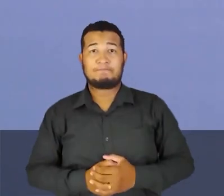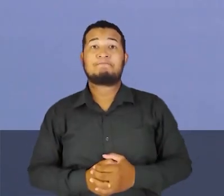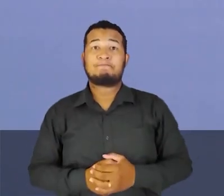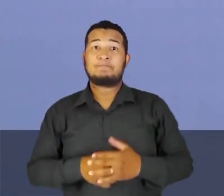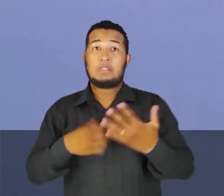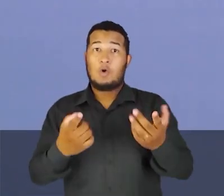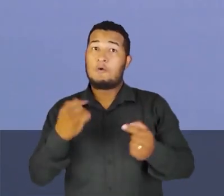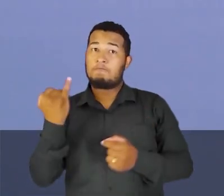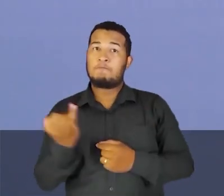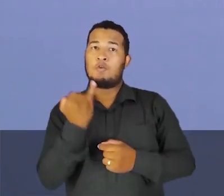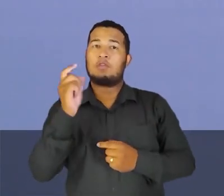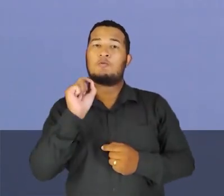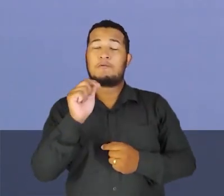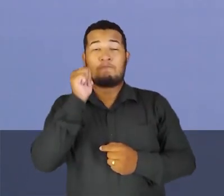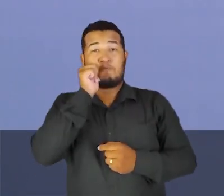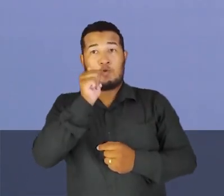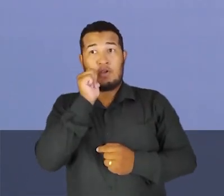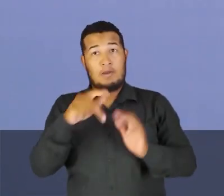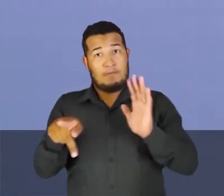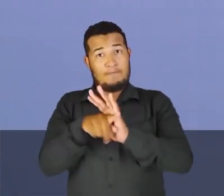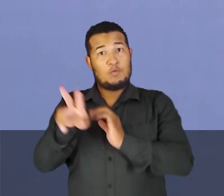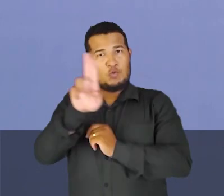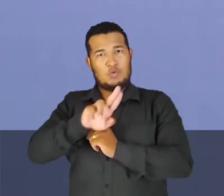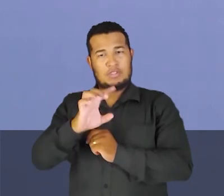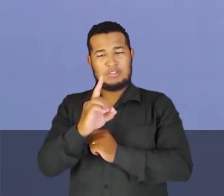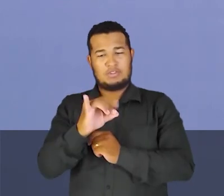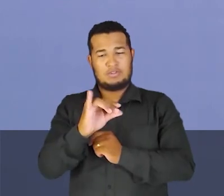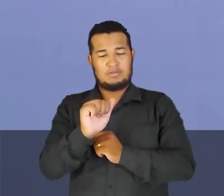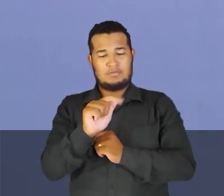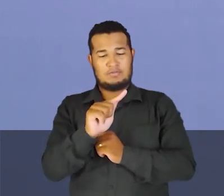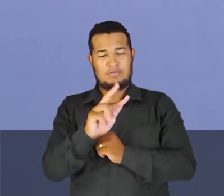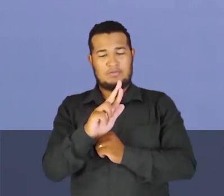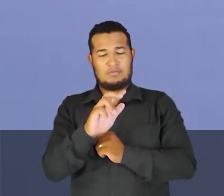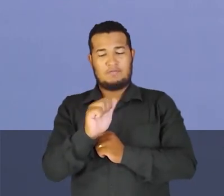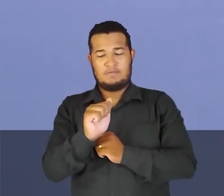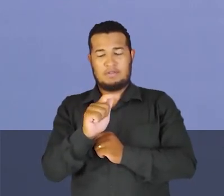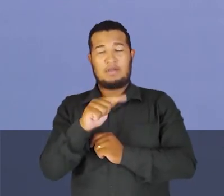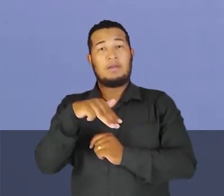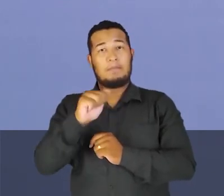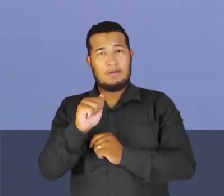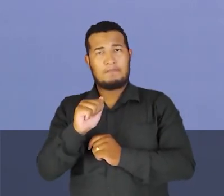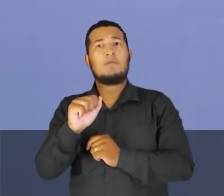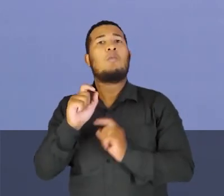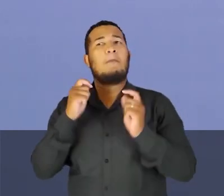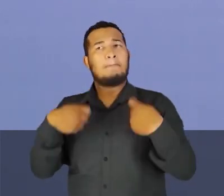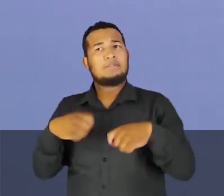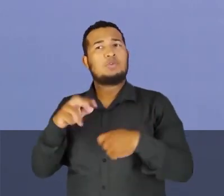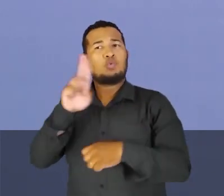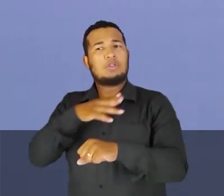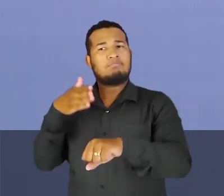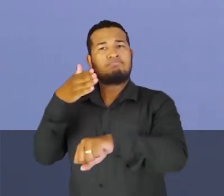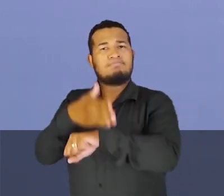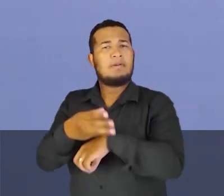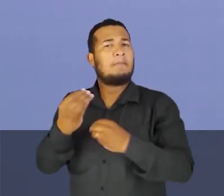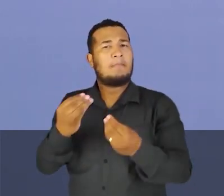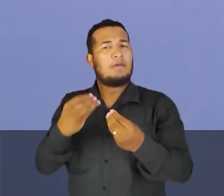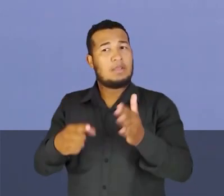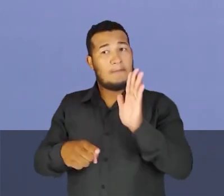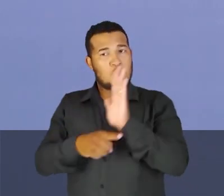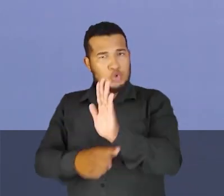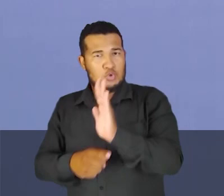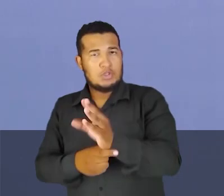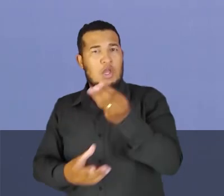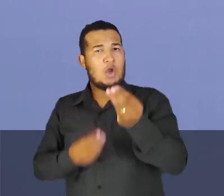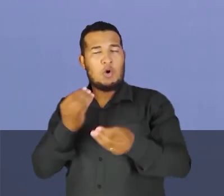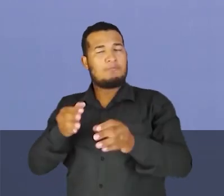cá, é muito importante que a mulher, para utilizar o diafragma, ela visite o ginecologista para que ele possa auxiliar, né, da